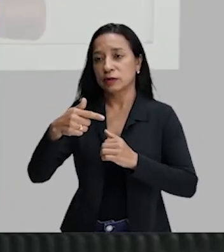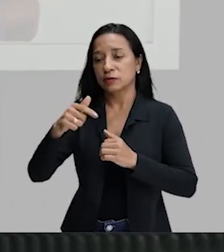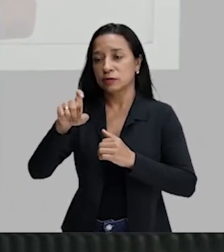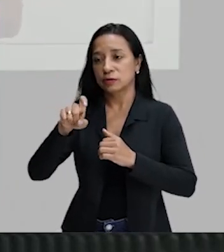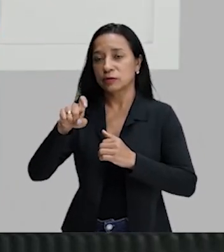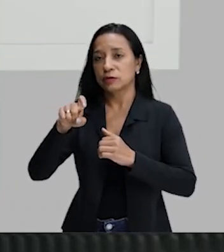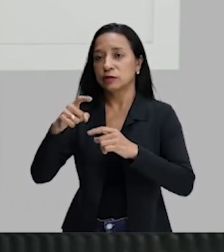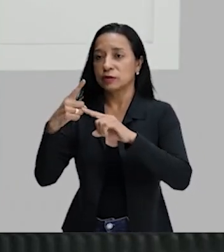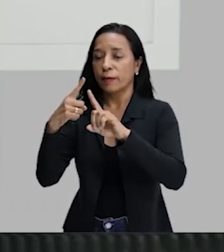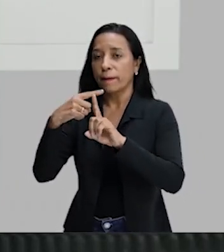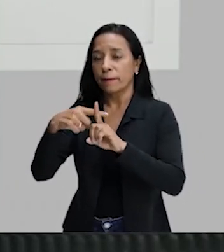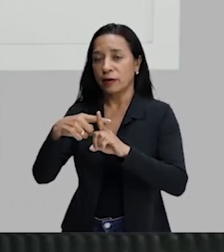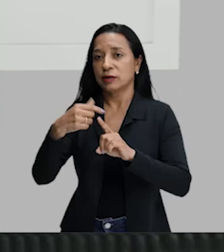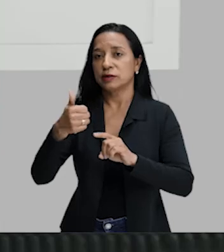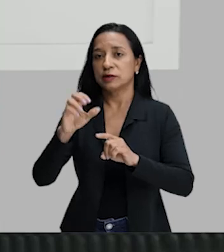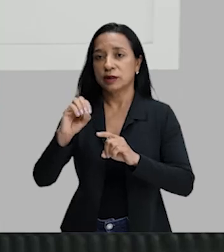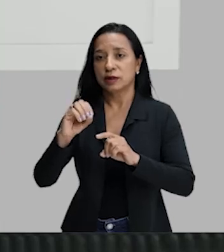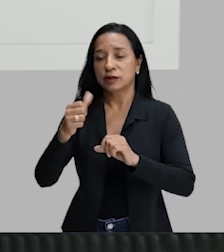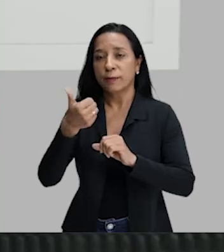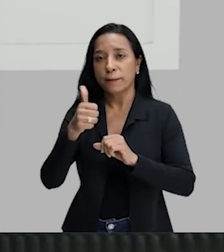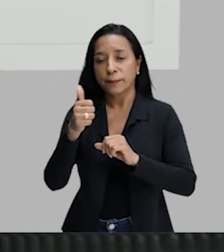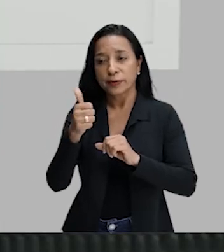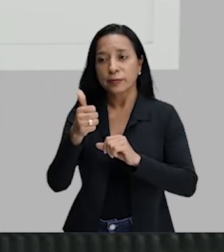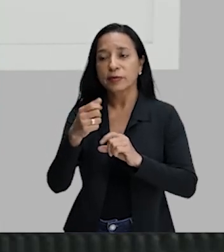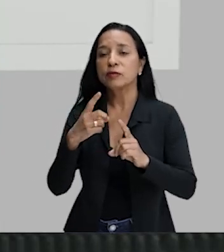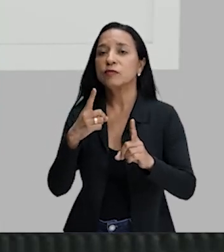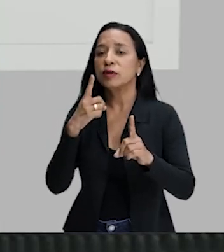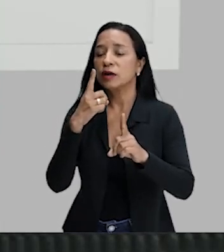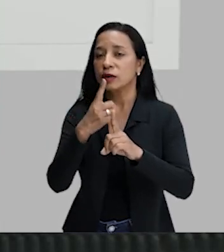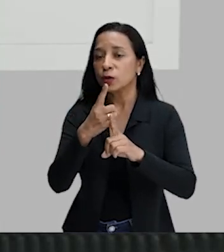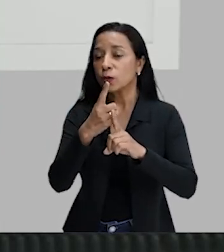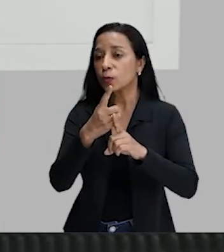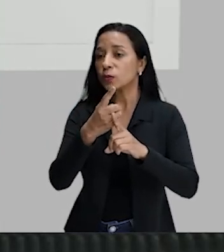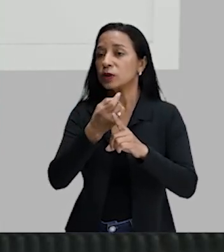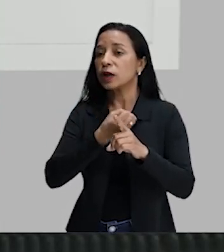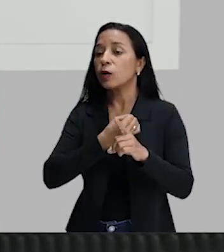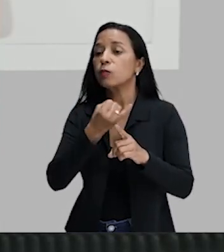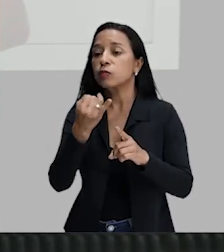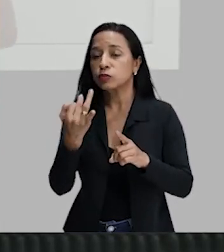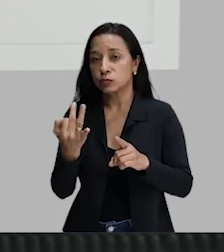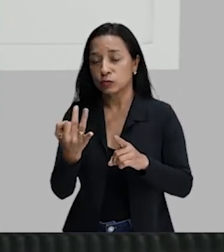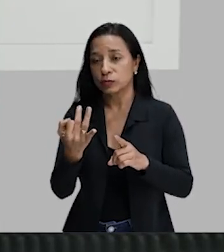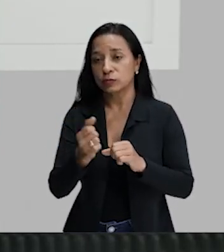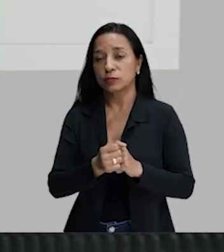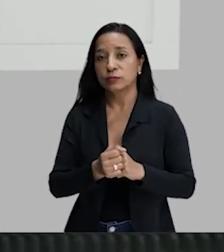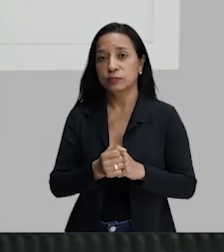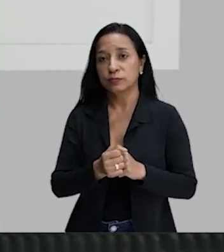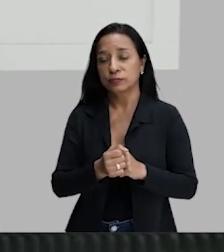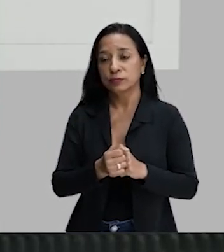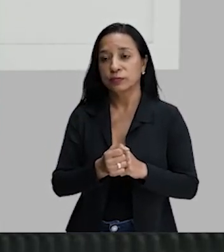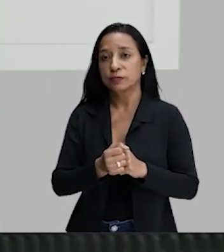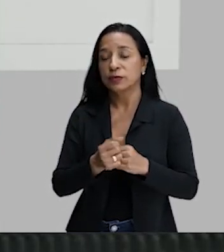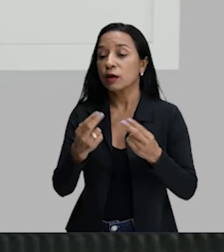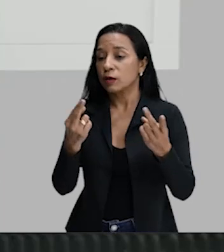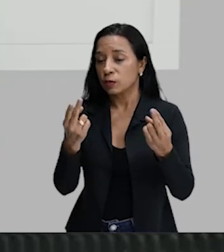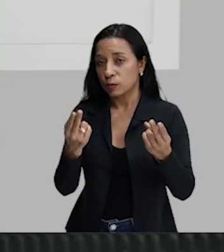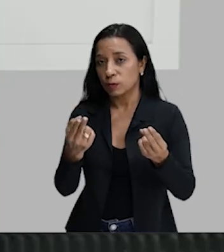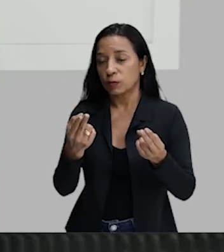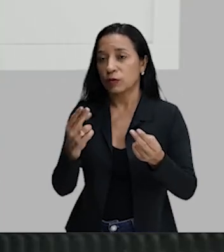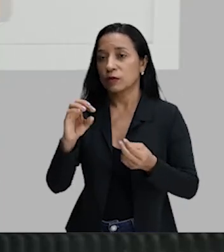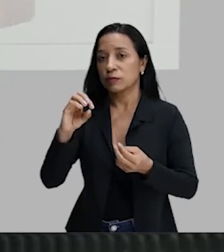vai primeiro encontrar as raízes desse polinômio, né? Igualar isso aqui a zero,